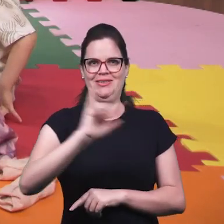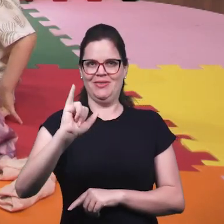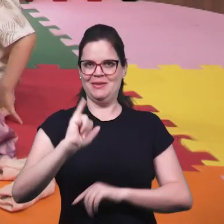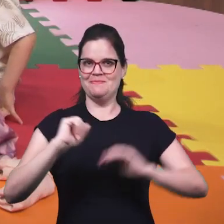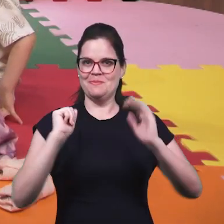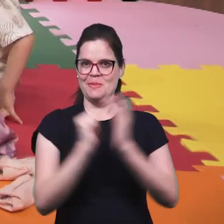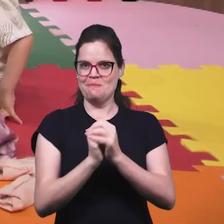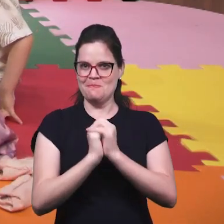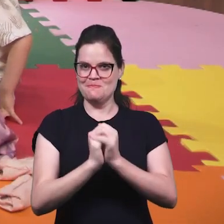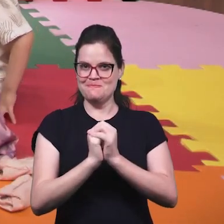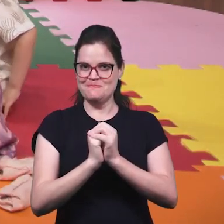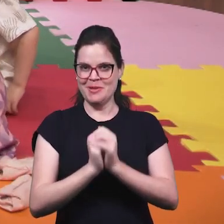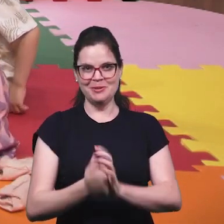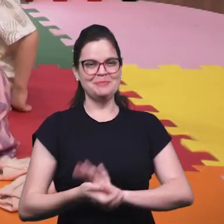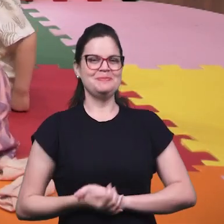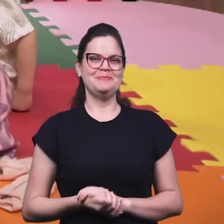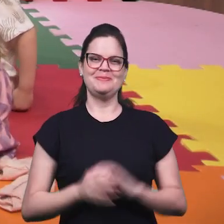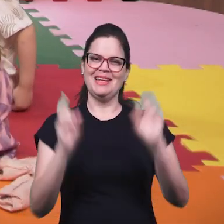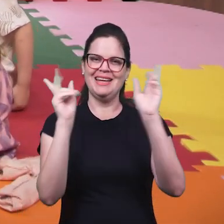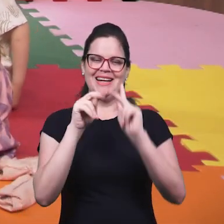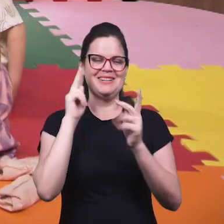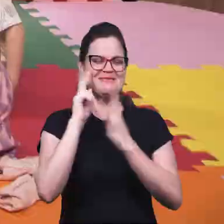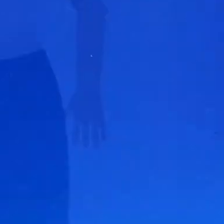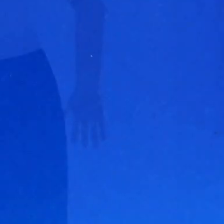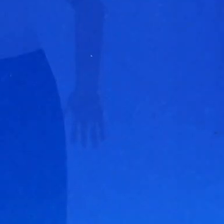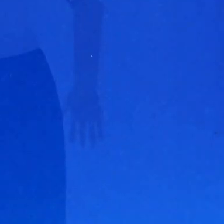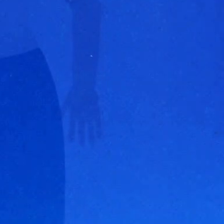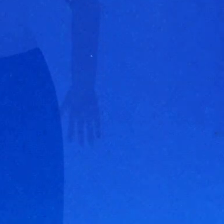Amém? Sim. A paz do Senhor.